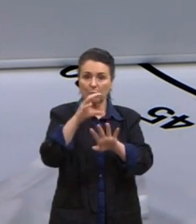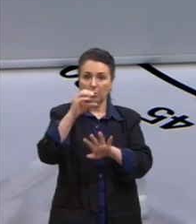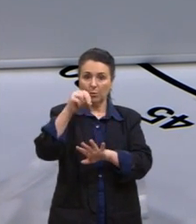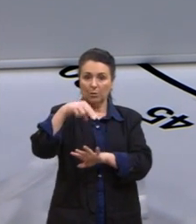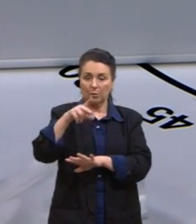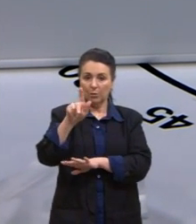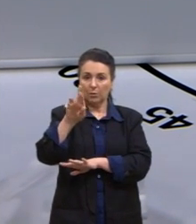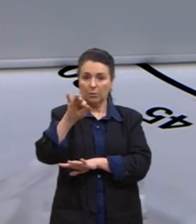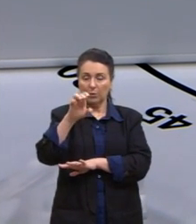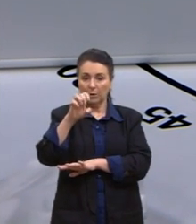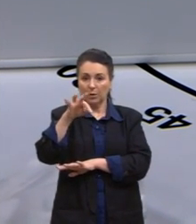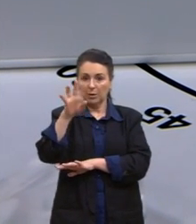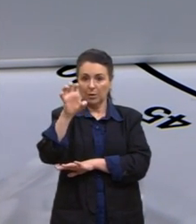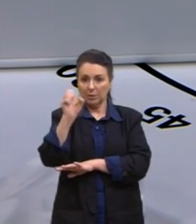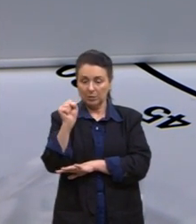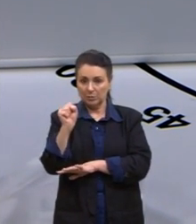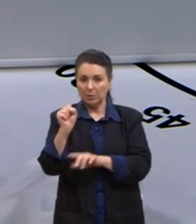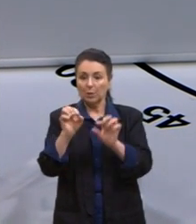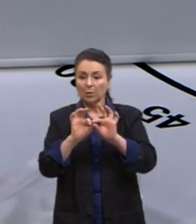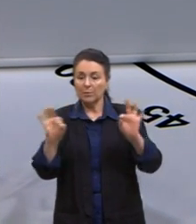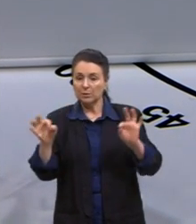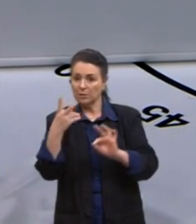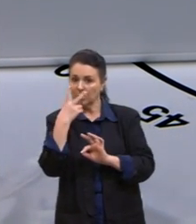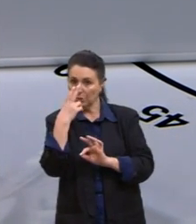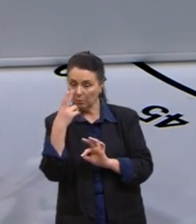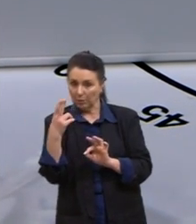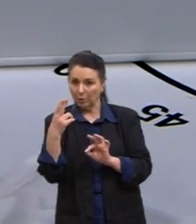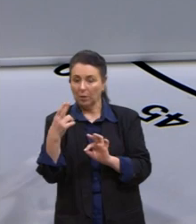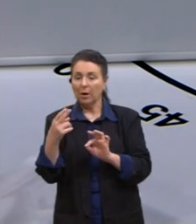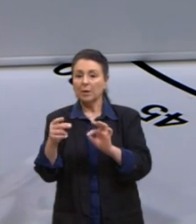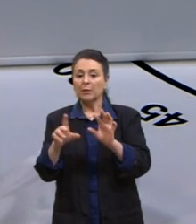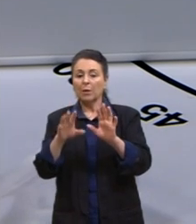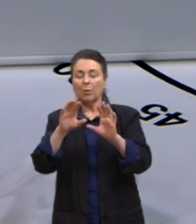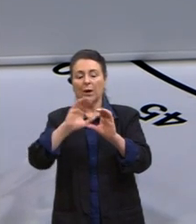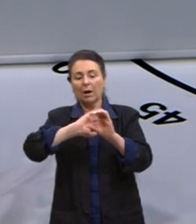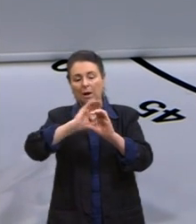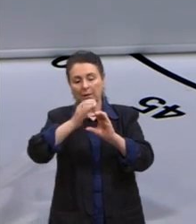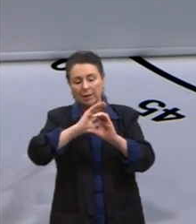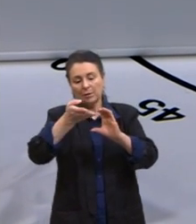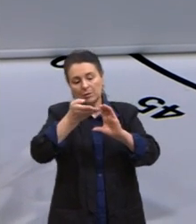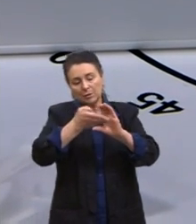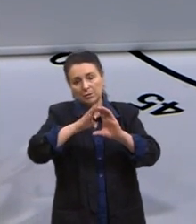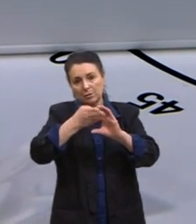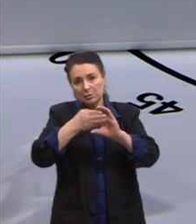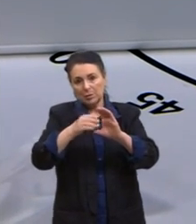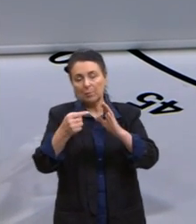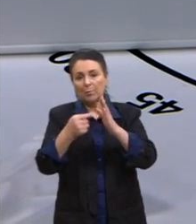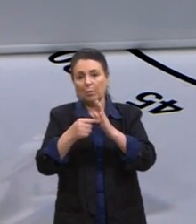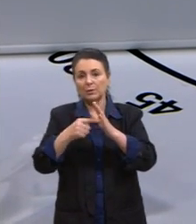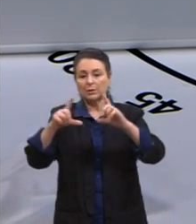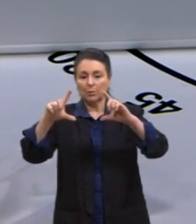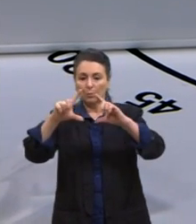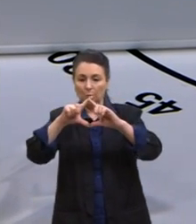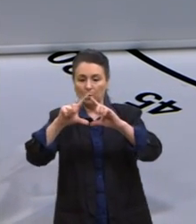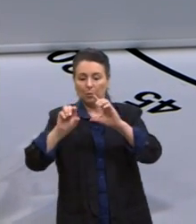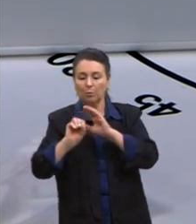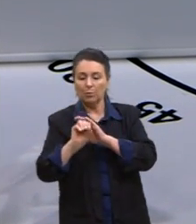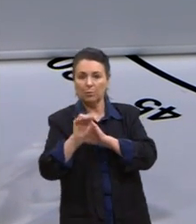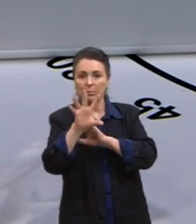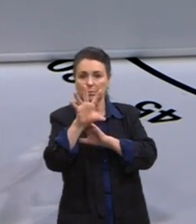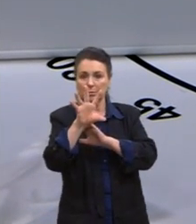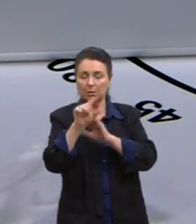com mesmas medidas até o formato da lente né Para que já traz aí os prismas as figuras tridimensionais aí da Matemática